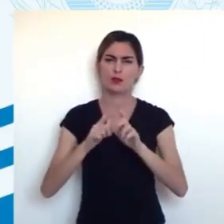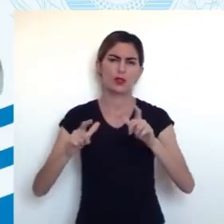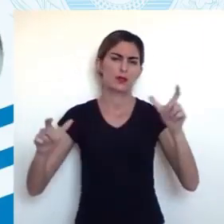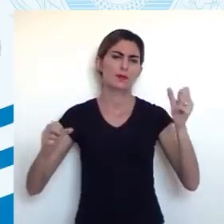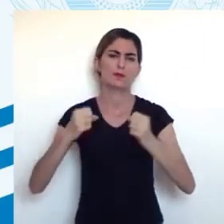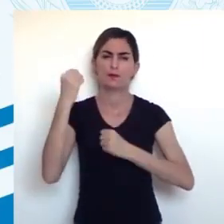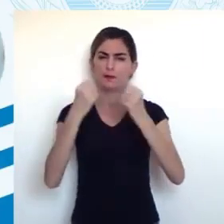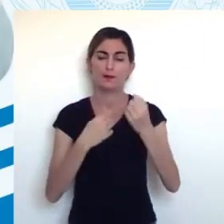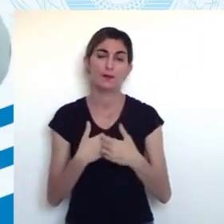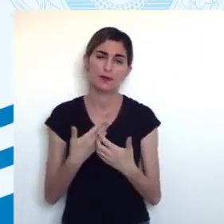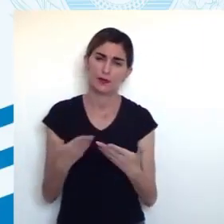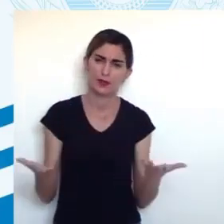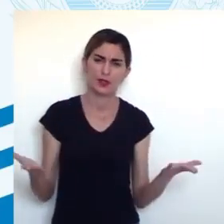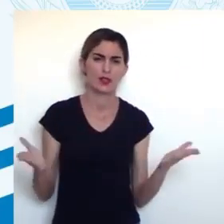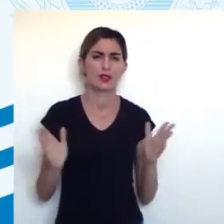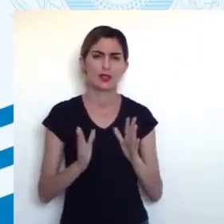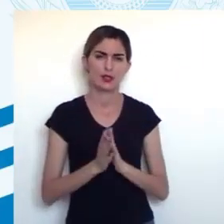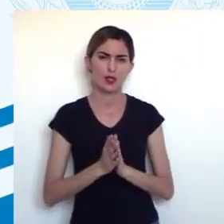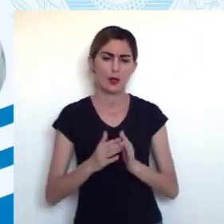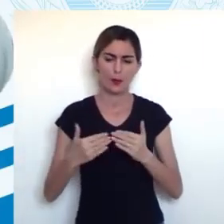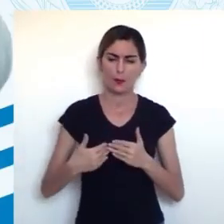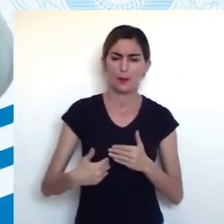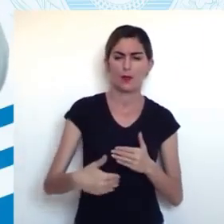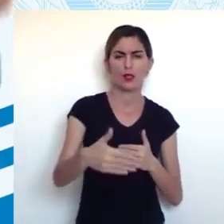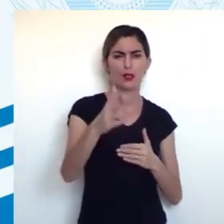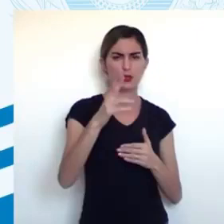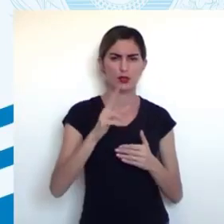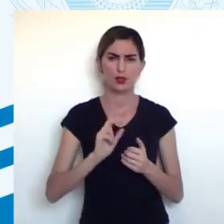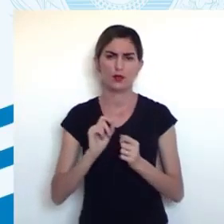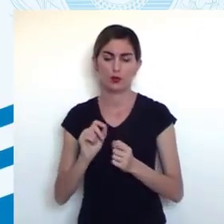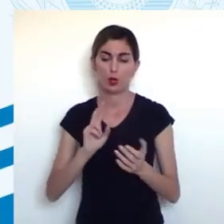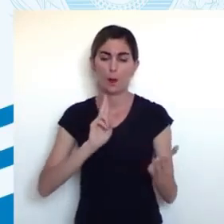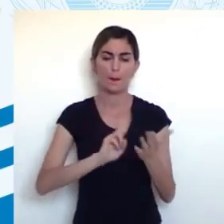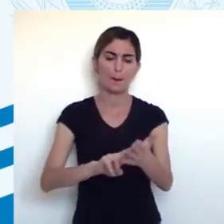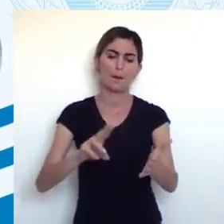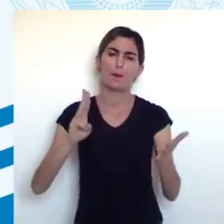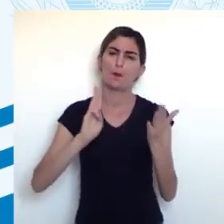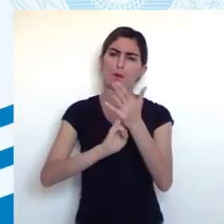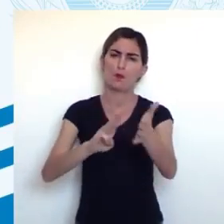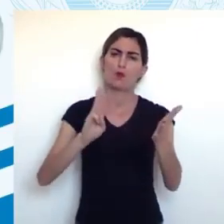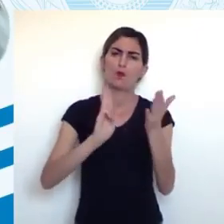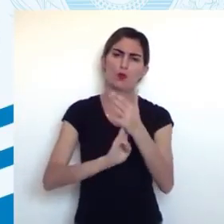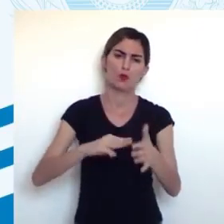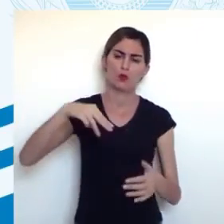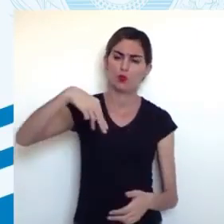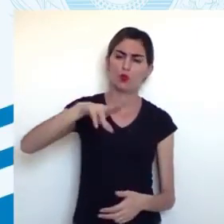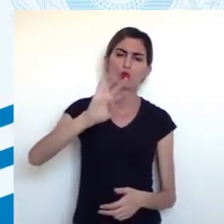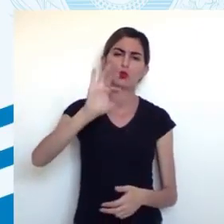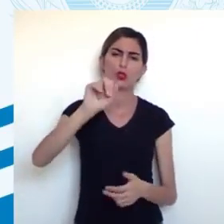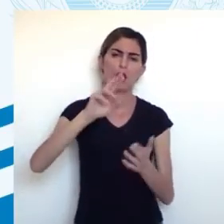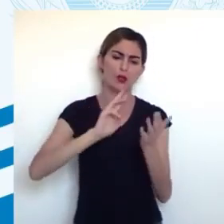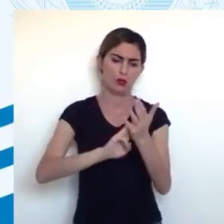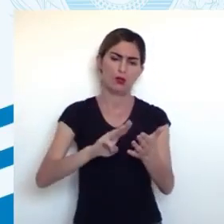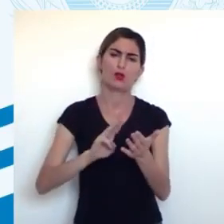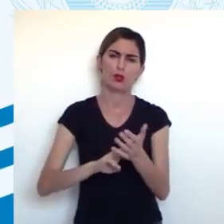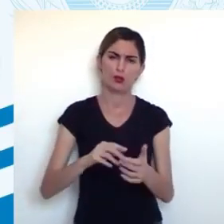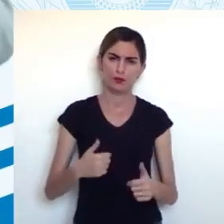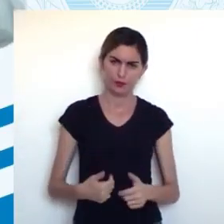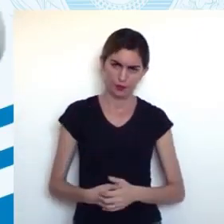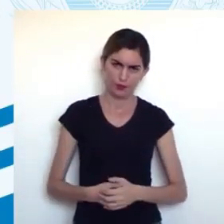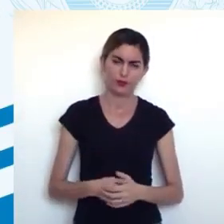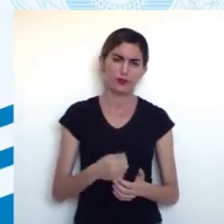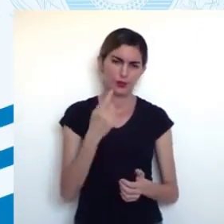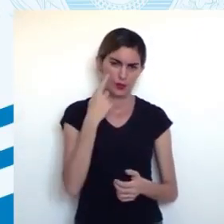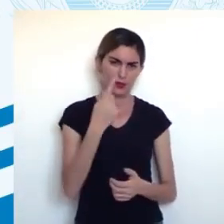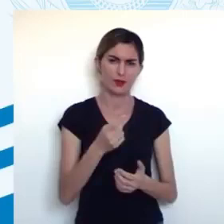prezados, minhas prezadas, passavam a ser montadas. recebendo assim uma quantidade considerável de trabalhadores.